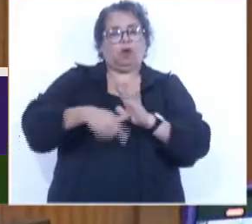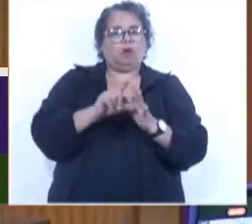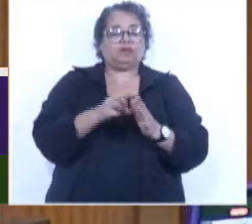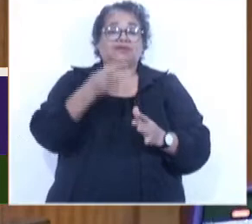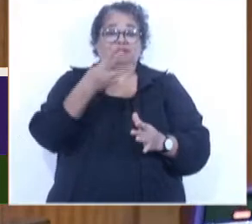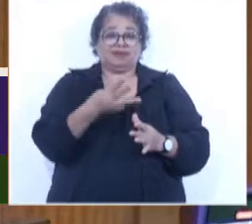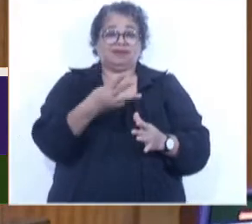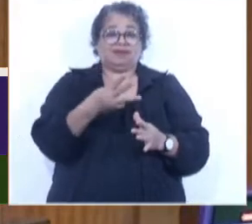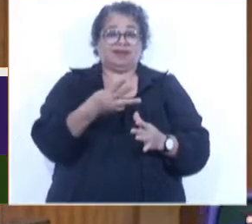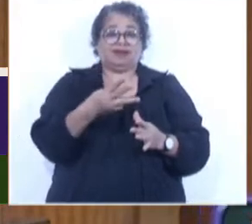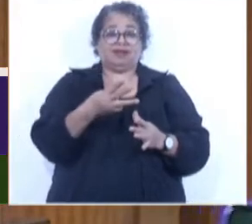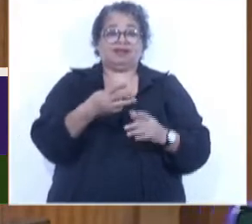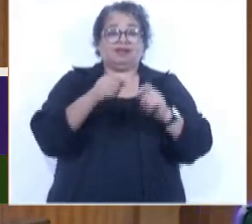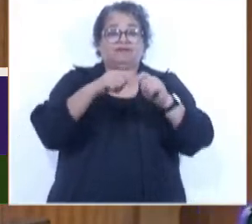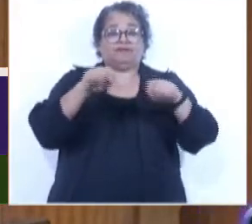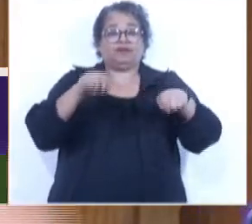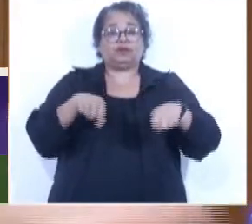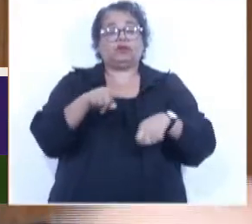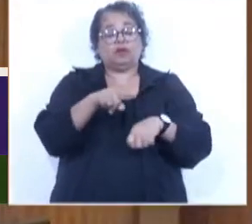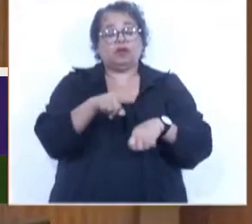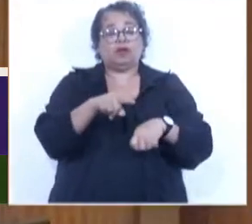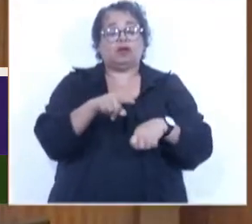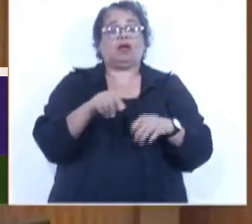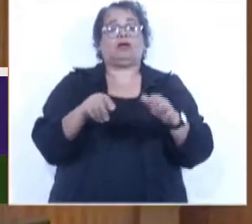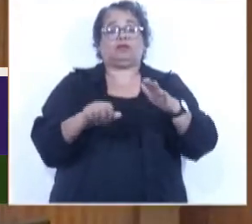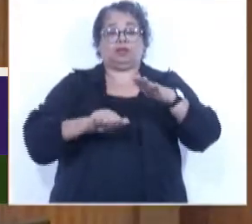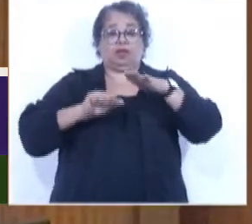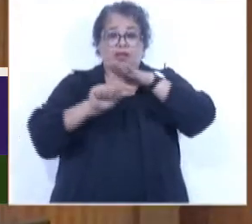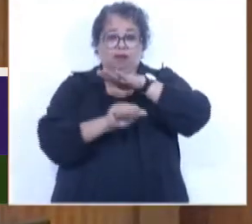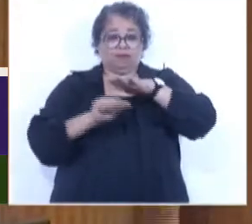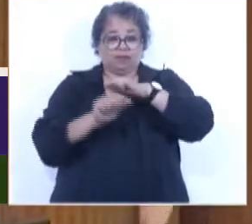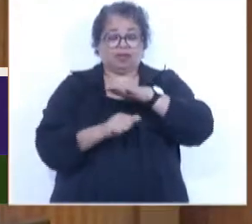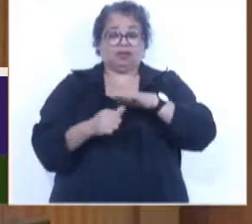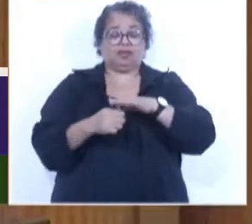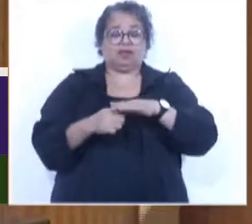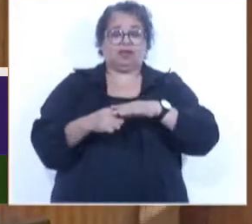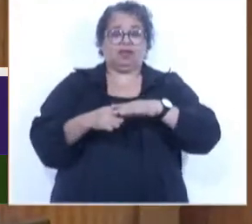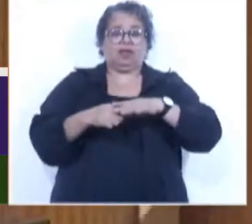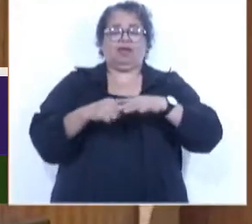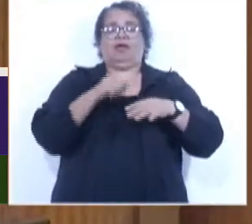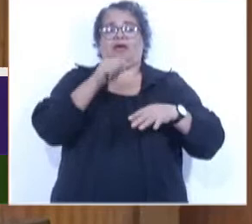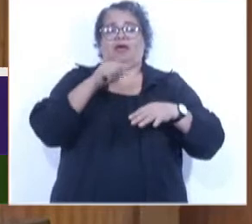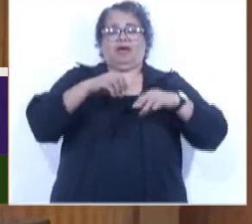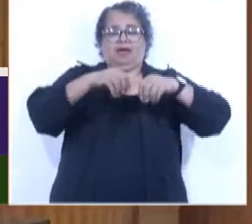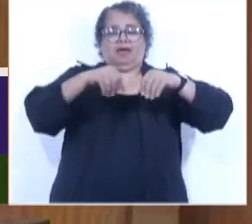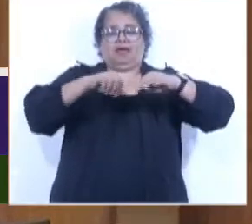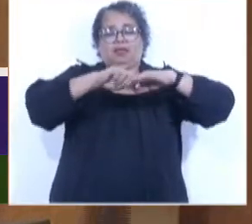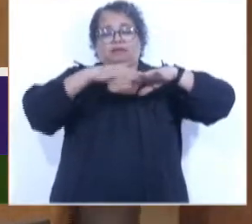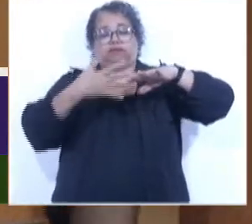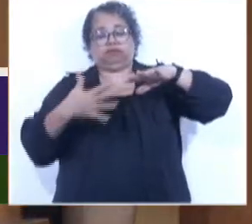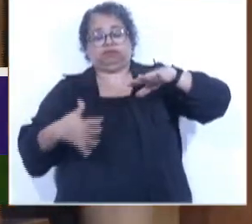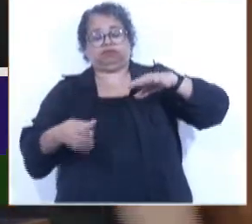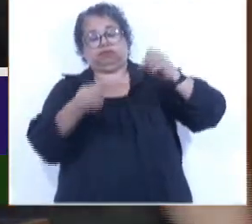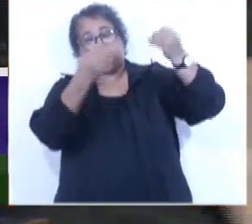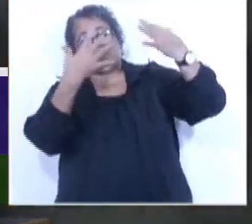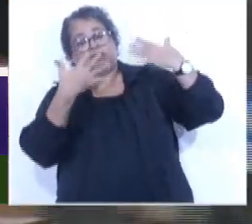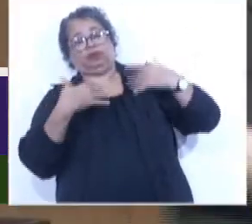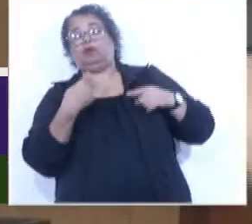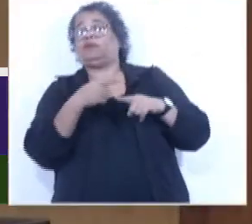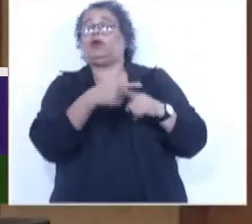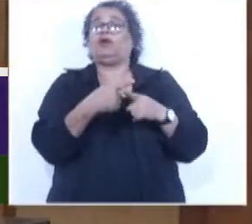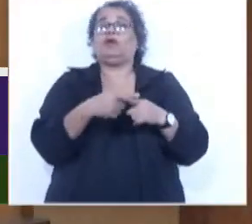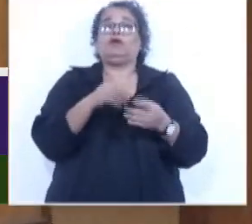demais foram parcialmente soterrado soterrados porque na execução do serviço não foram adotadas